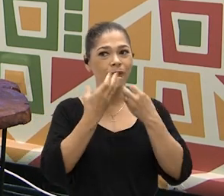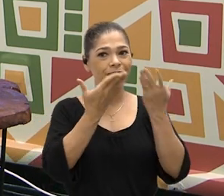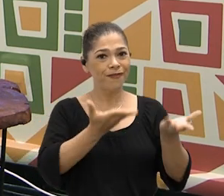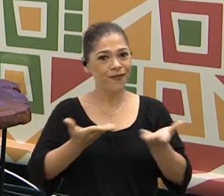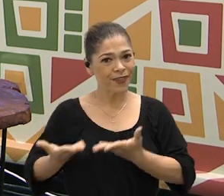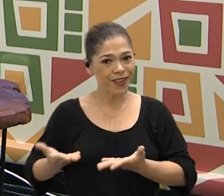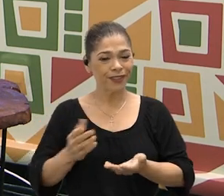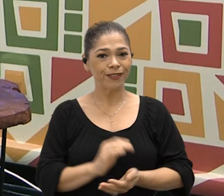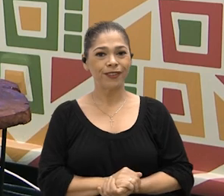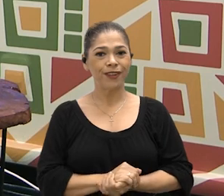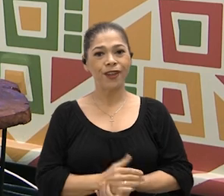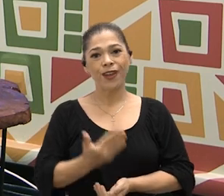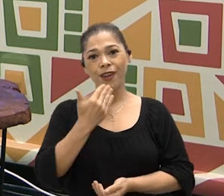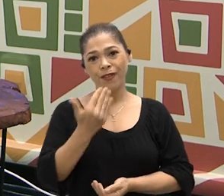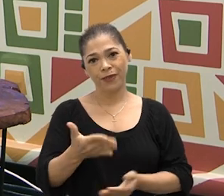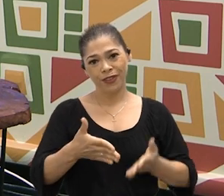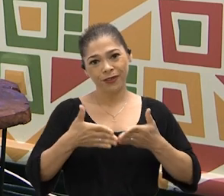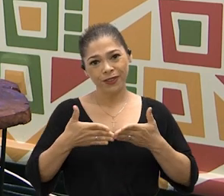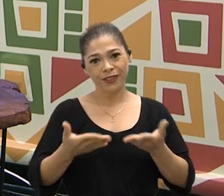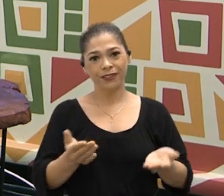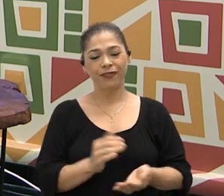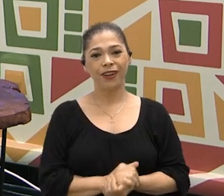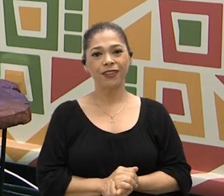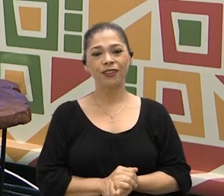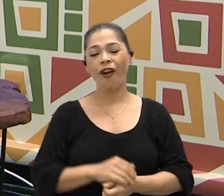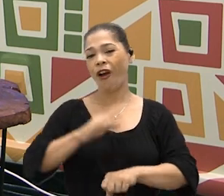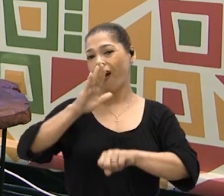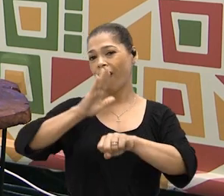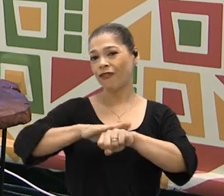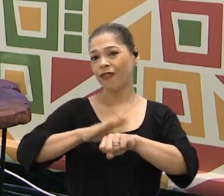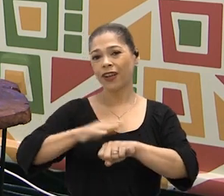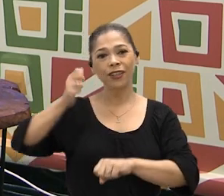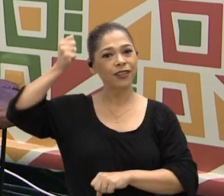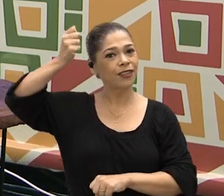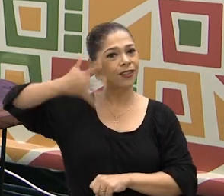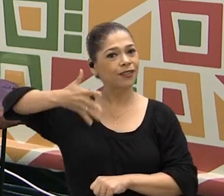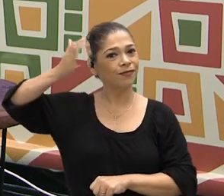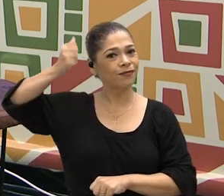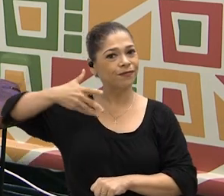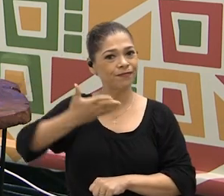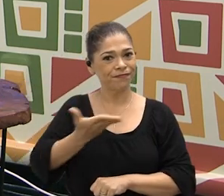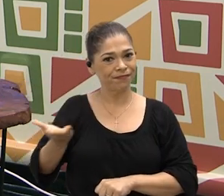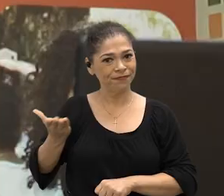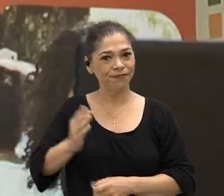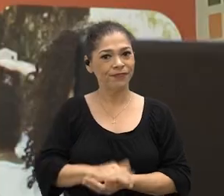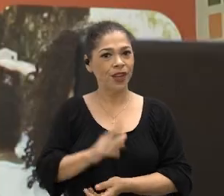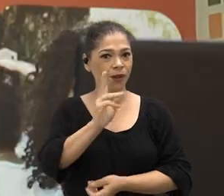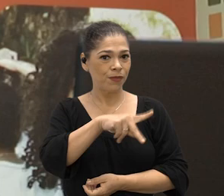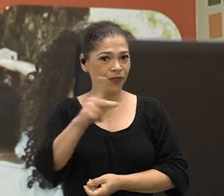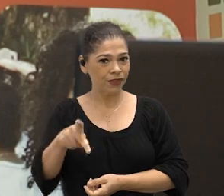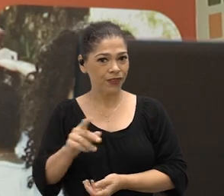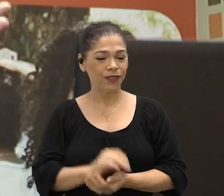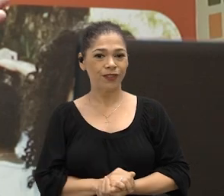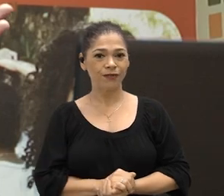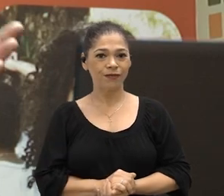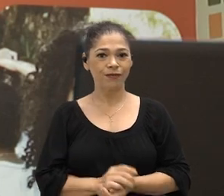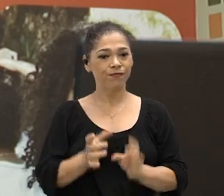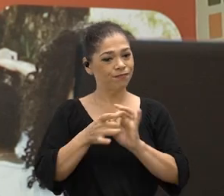sejam bem-vindos eu vou pedir por gentileza que vocês façam a áudio descrição professor